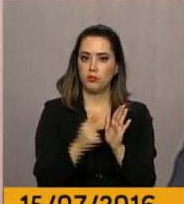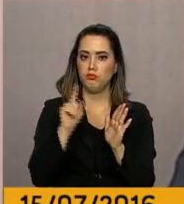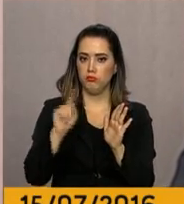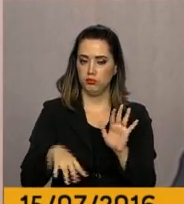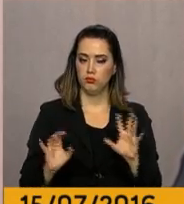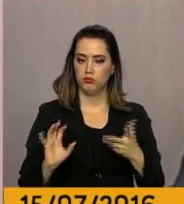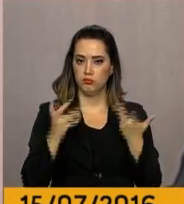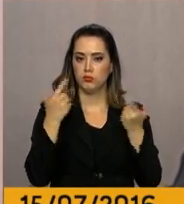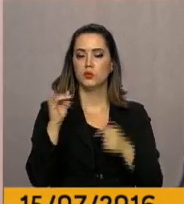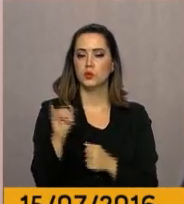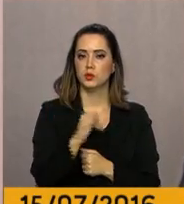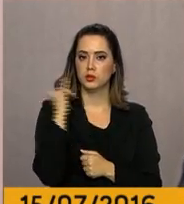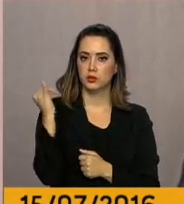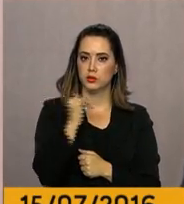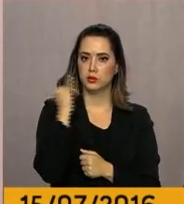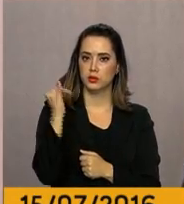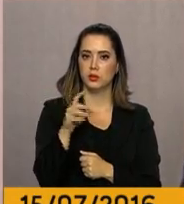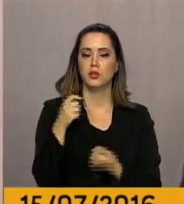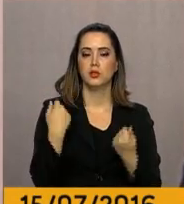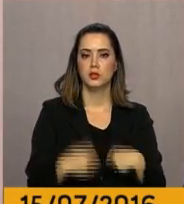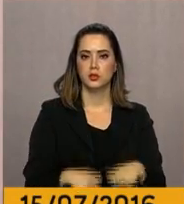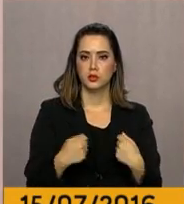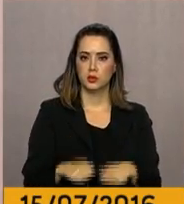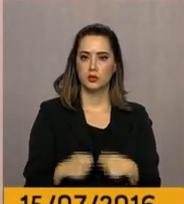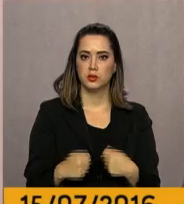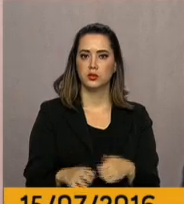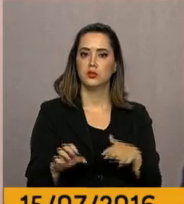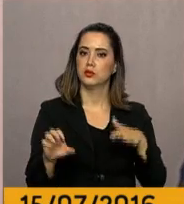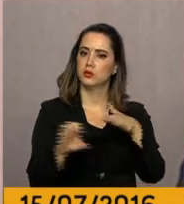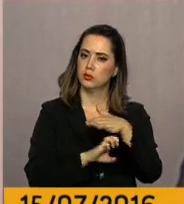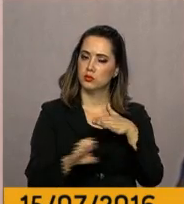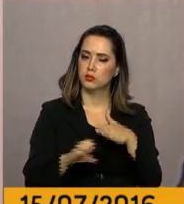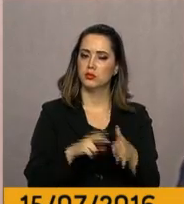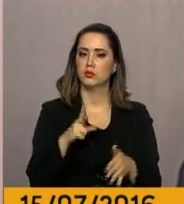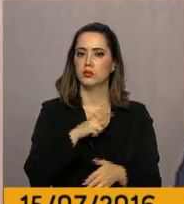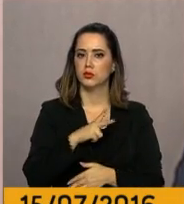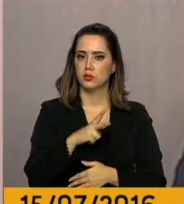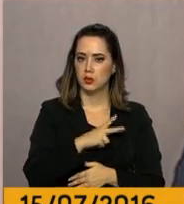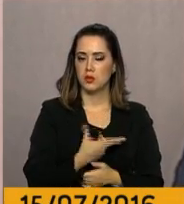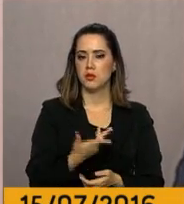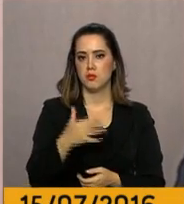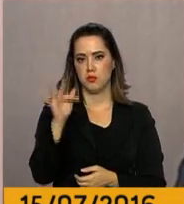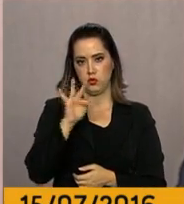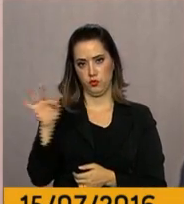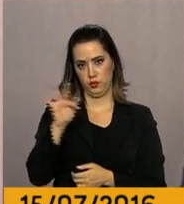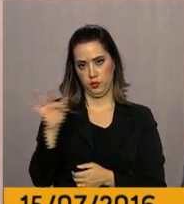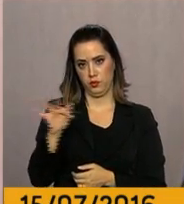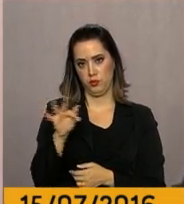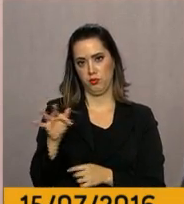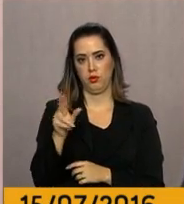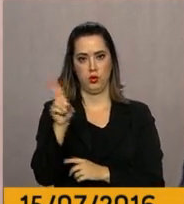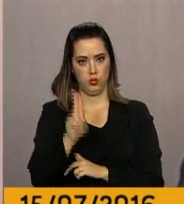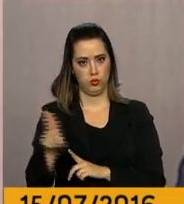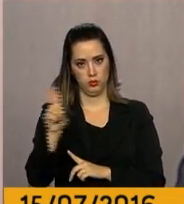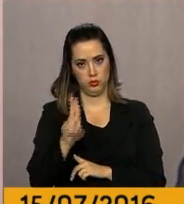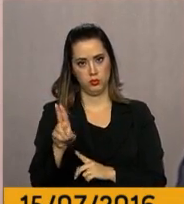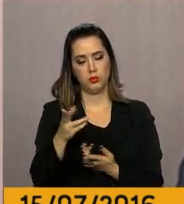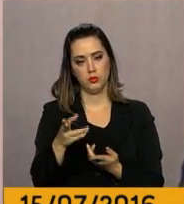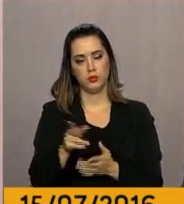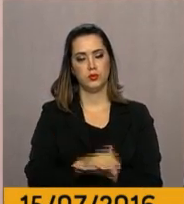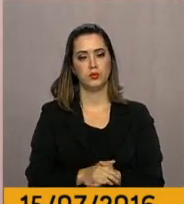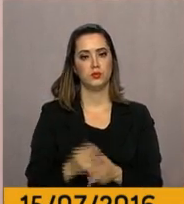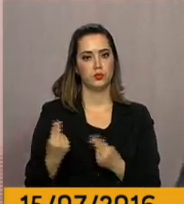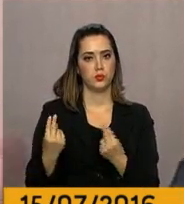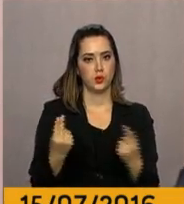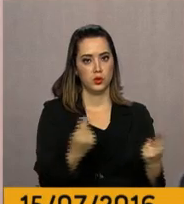absolutamente vital no funcionamento dessas instituições, faculdades e universidades privadas, e, ao mesmo tempo, para os estudantes,